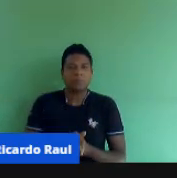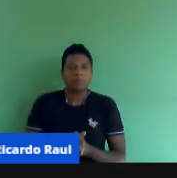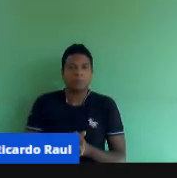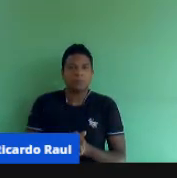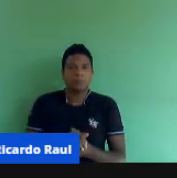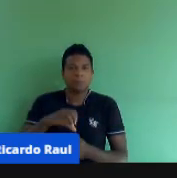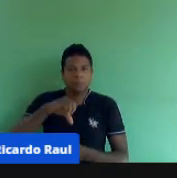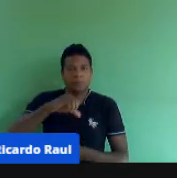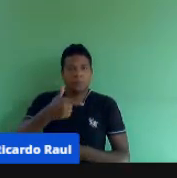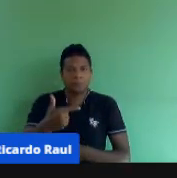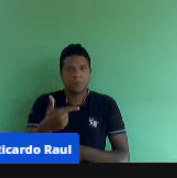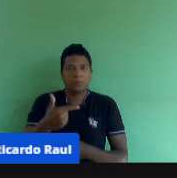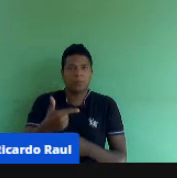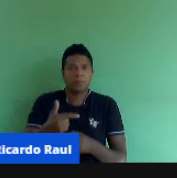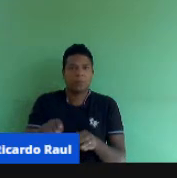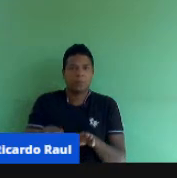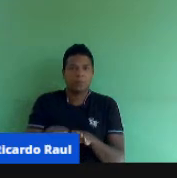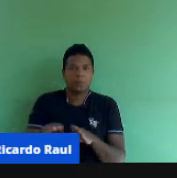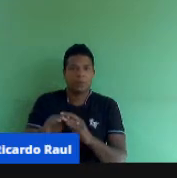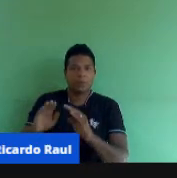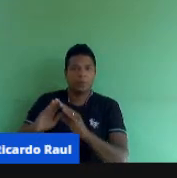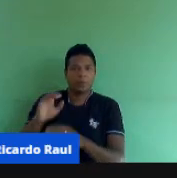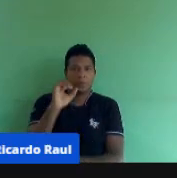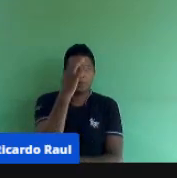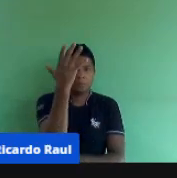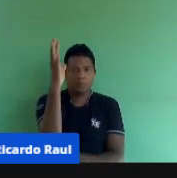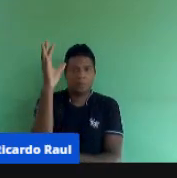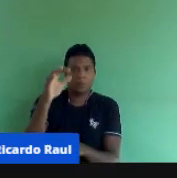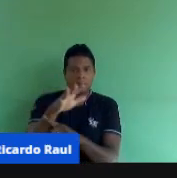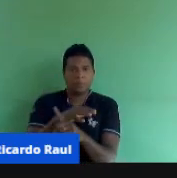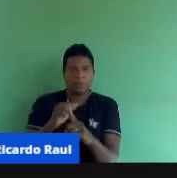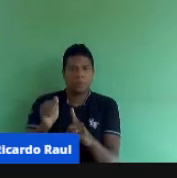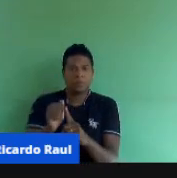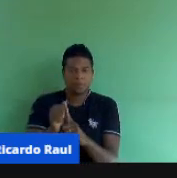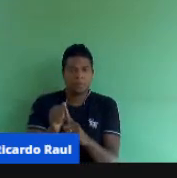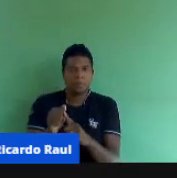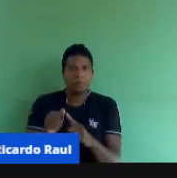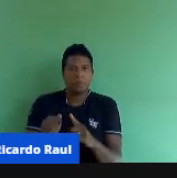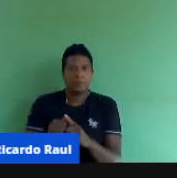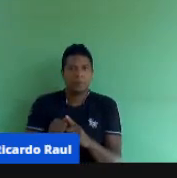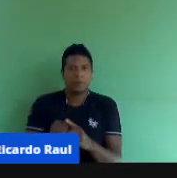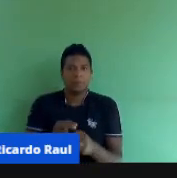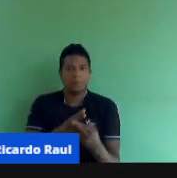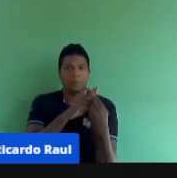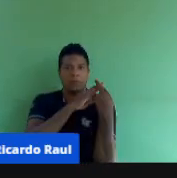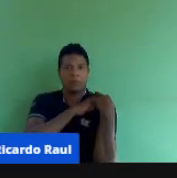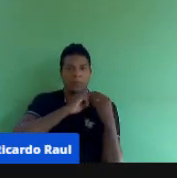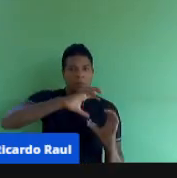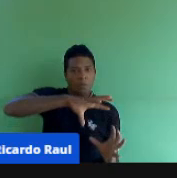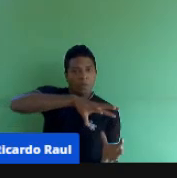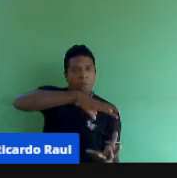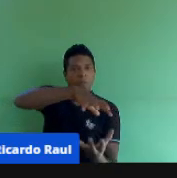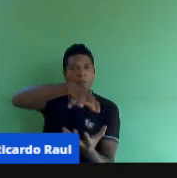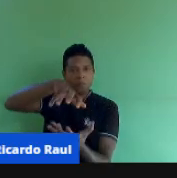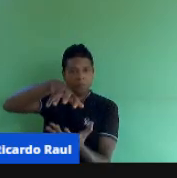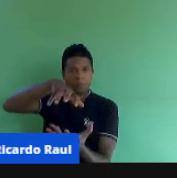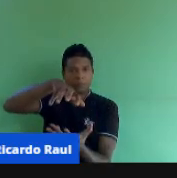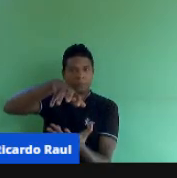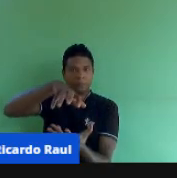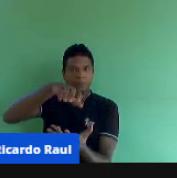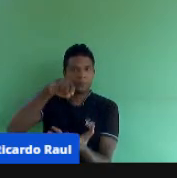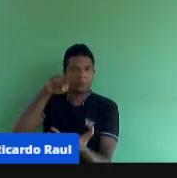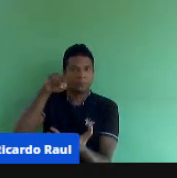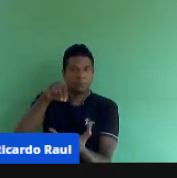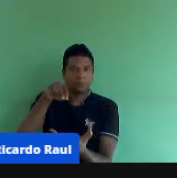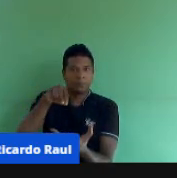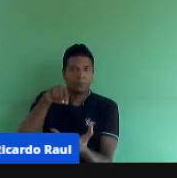né, construiu o Tratado de Educação Ambiental para Sociedades Sustentáveis e Responsabilidade Global. Então, a partir daí, eles